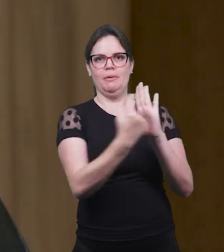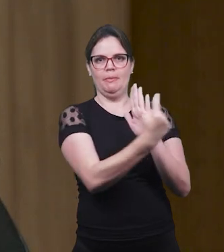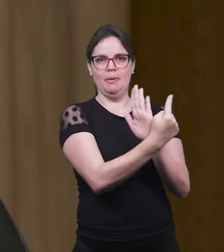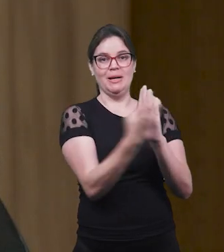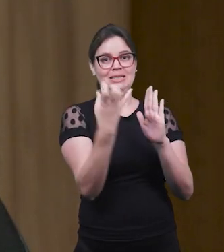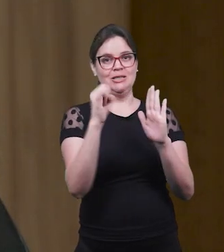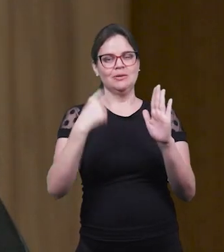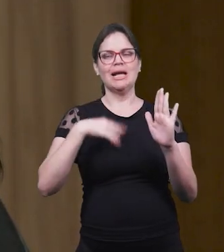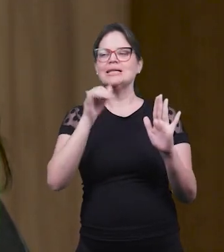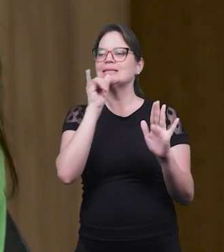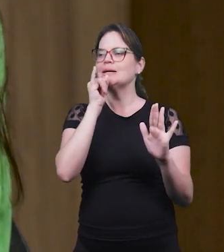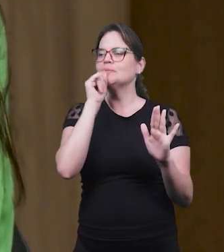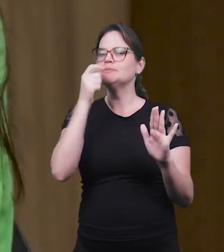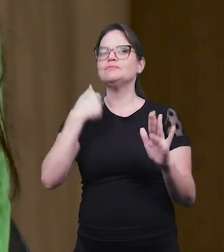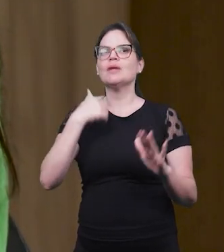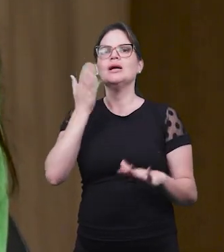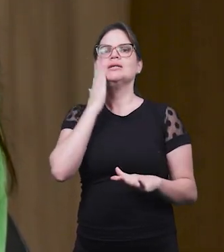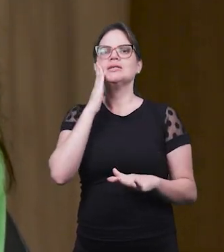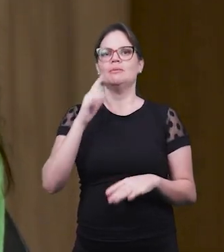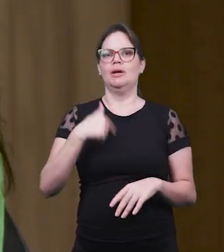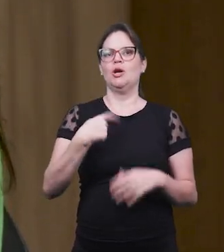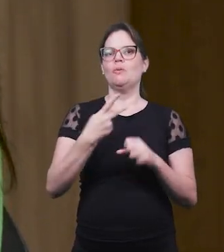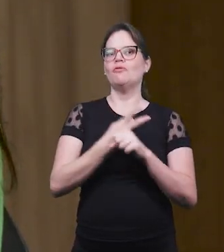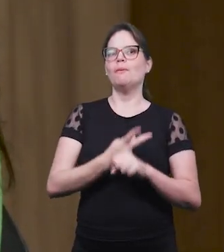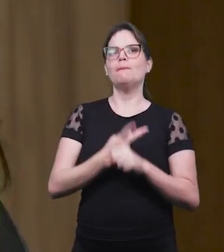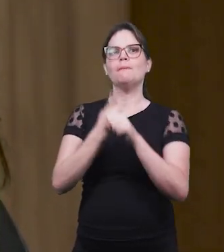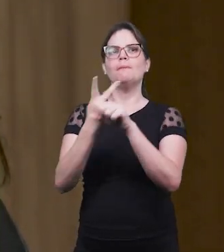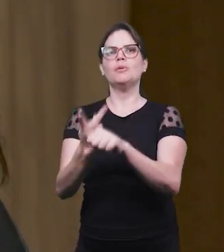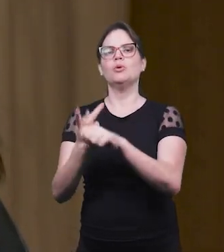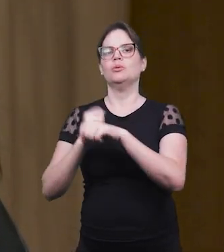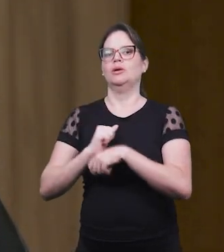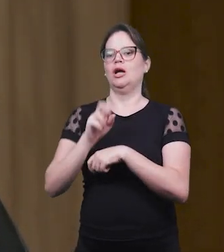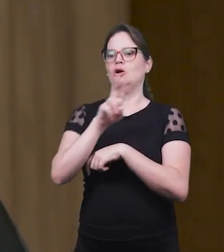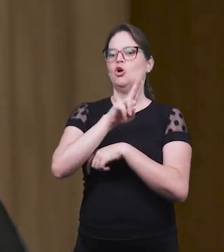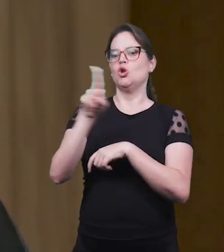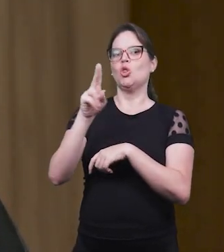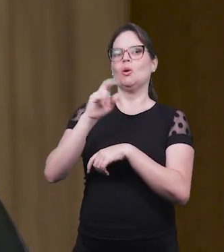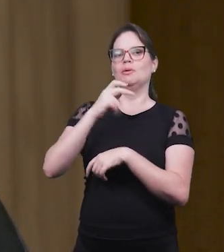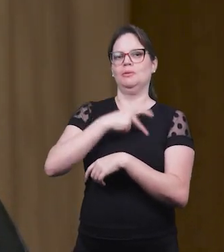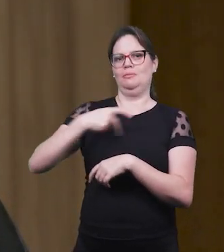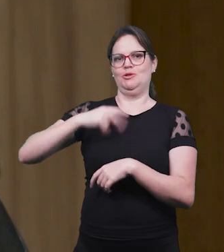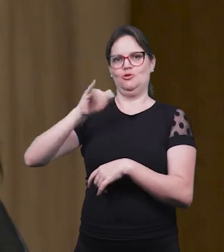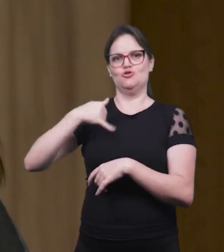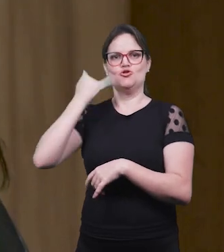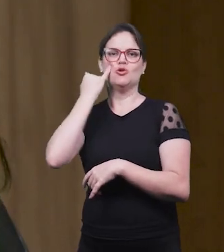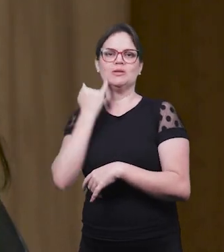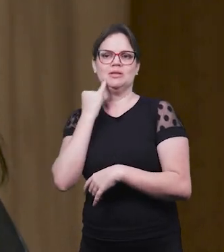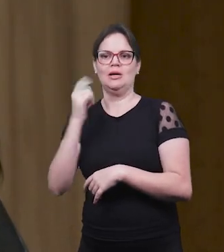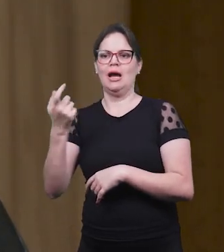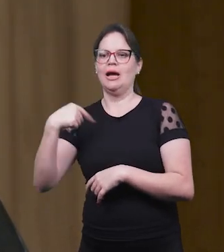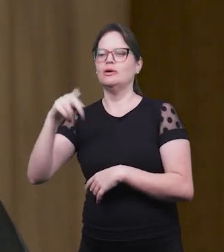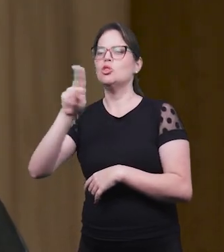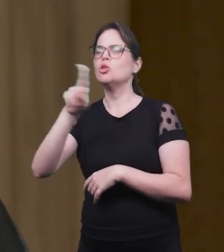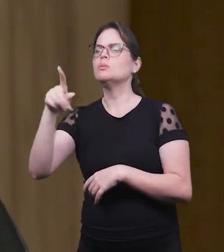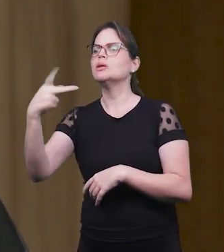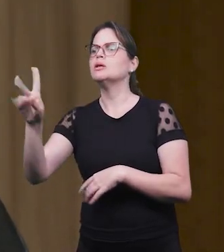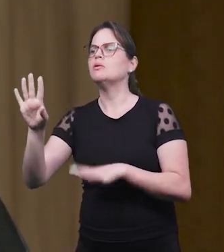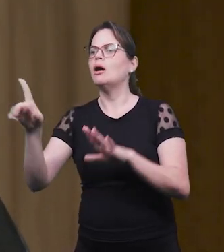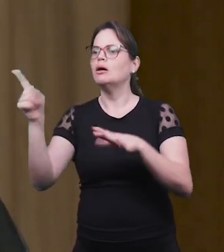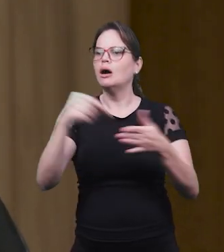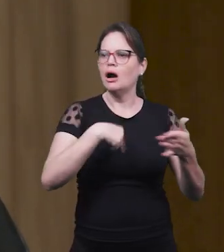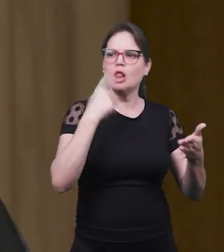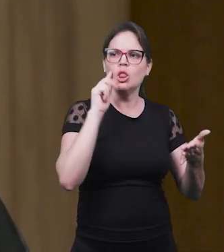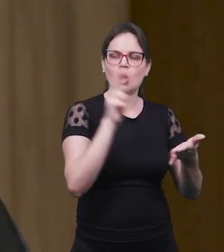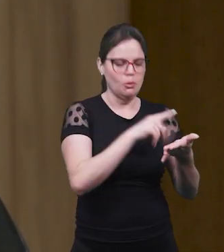telefone do senhor Josias, eu ia lá, o nome dele é Josias Rocha da Silva Júnior. Então eu procurava pelo nome ou então